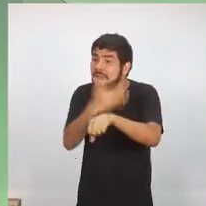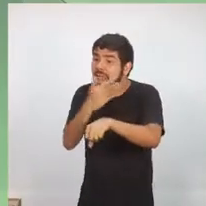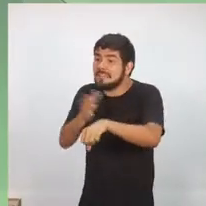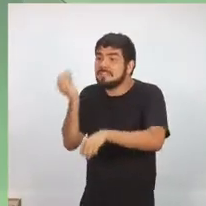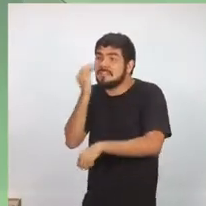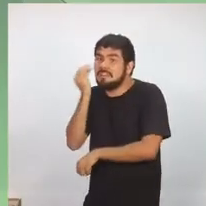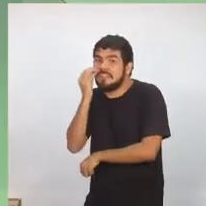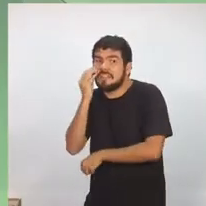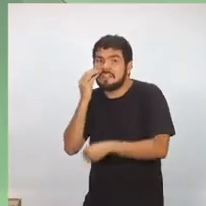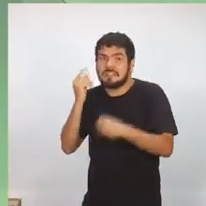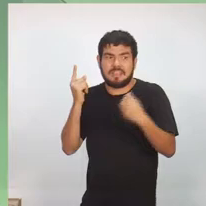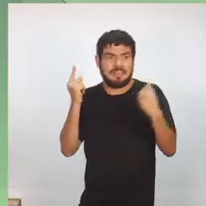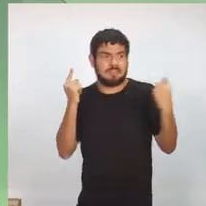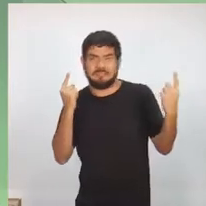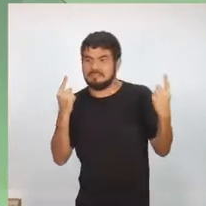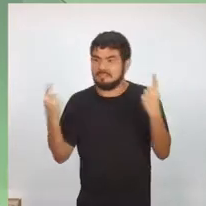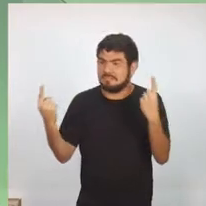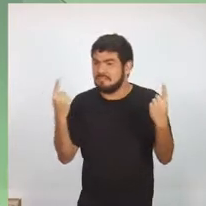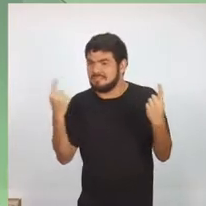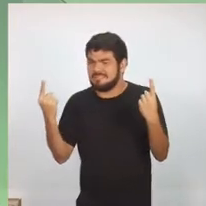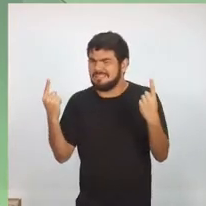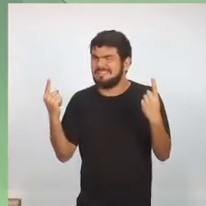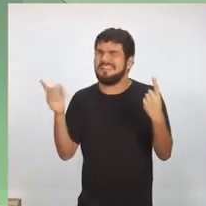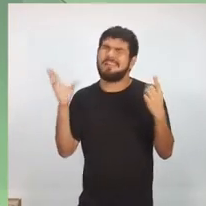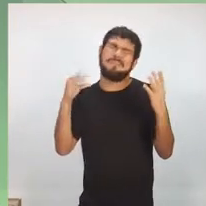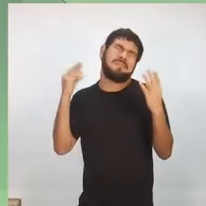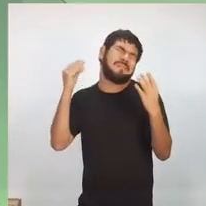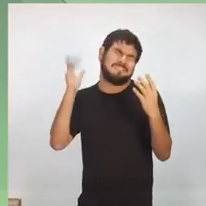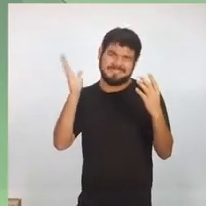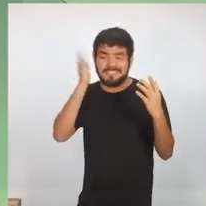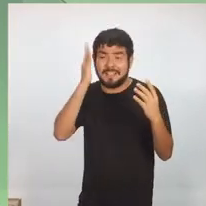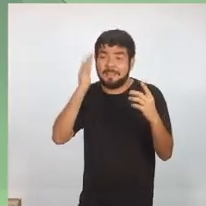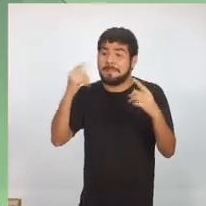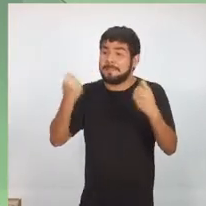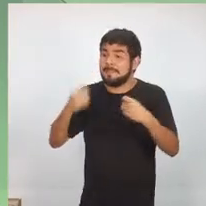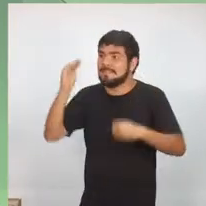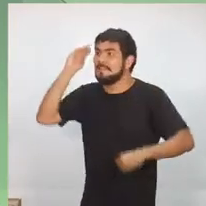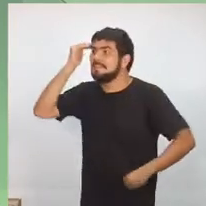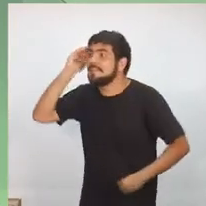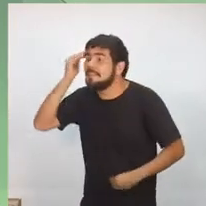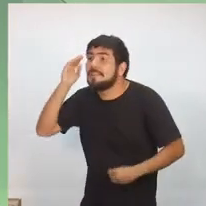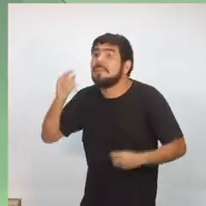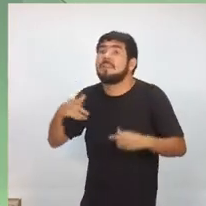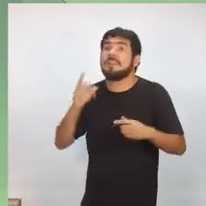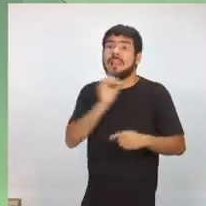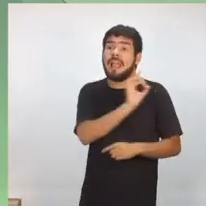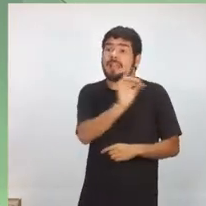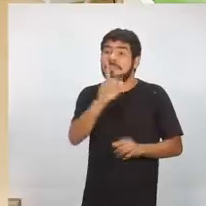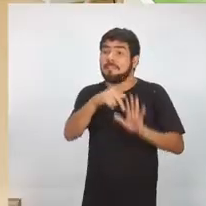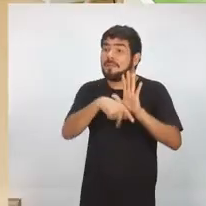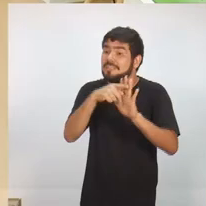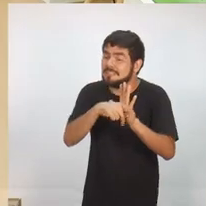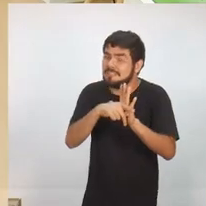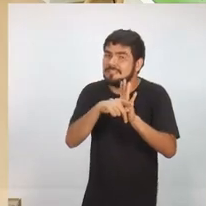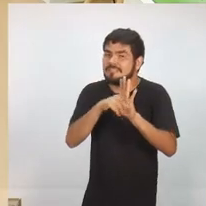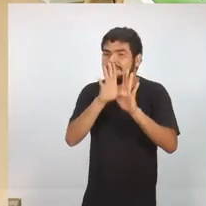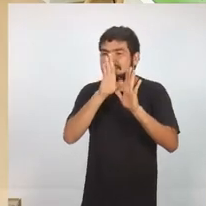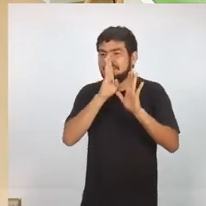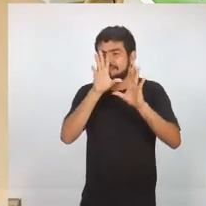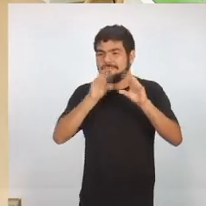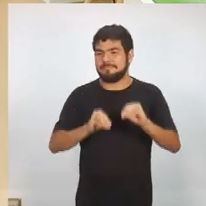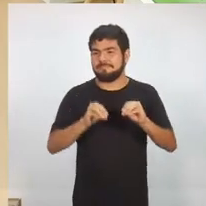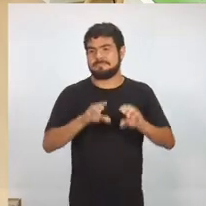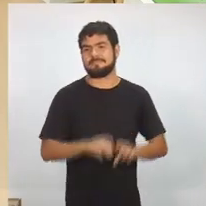quem está de um lado ou do outro. Conversa todo mundo tem, mas é preciso entender o que cada projeto... Muito